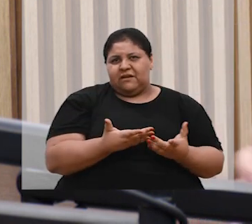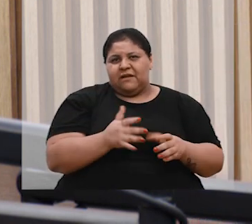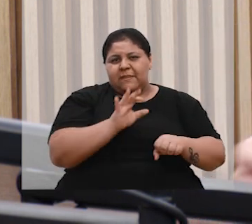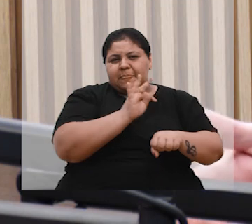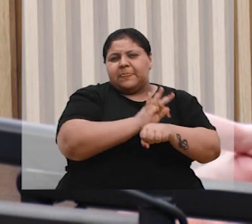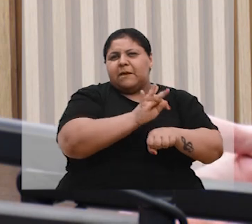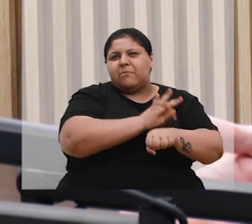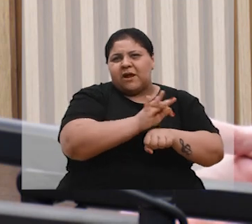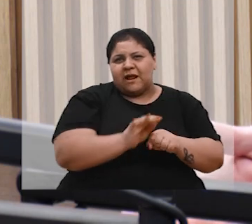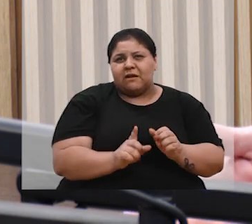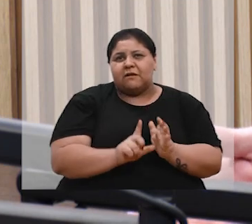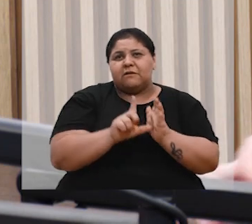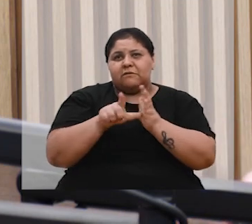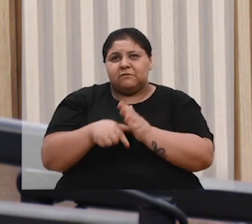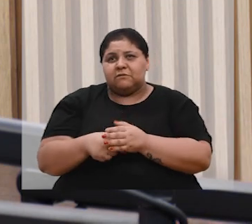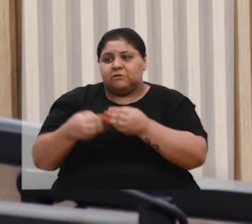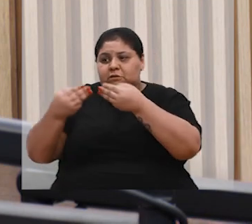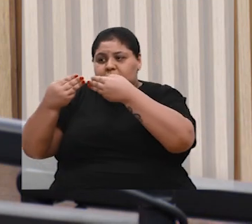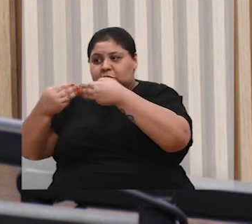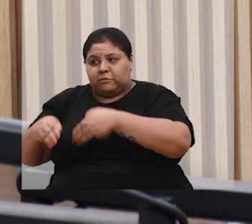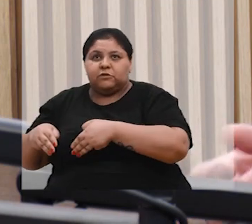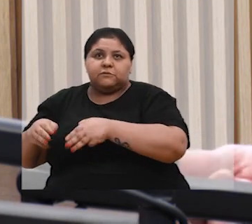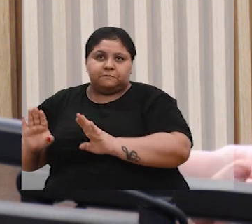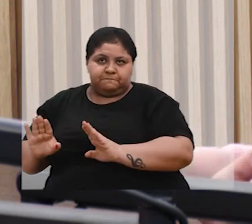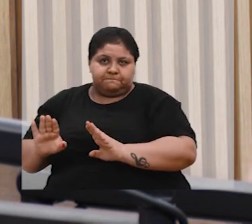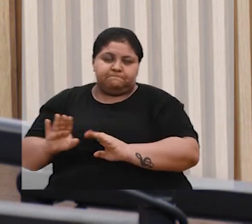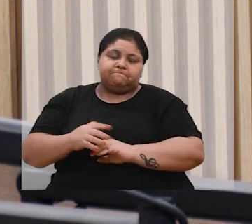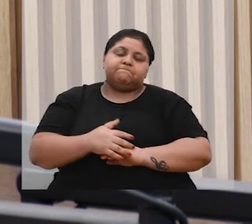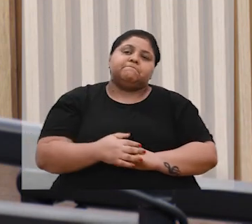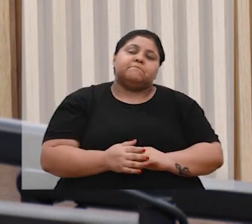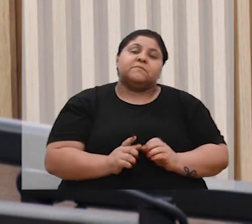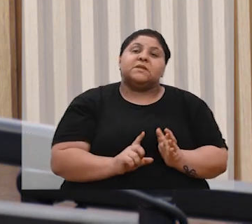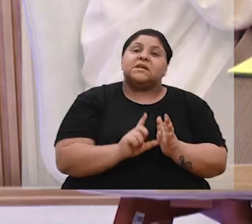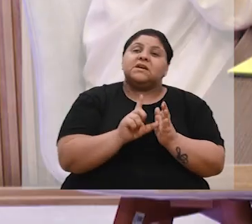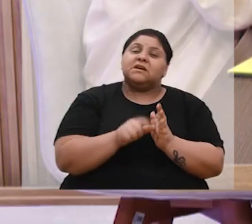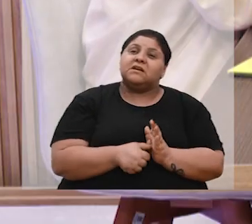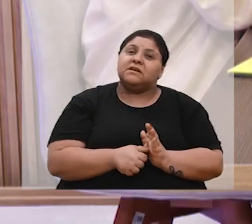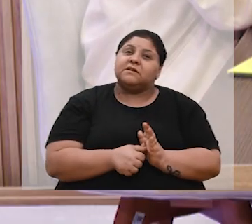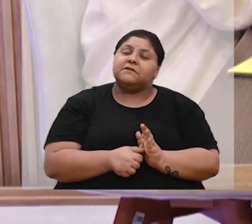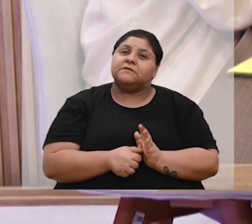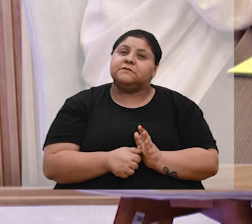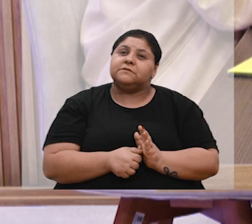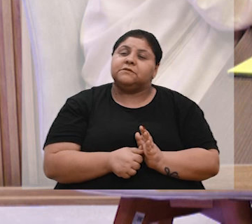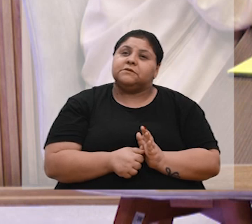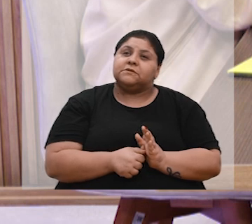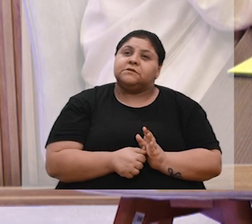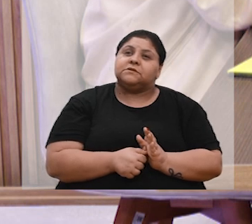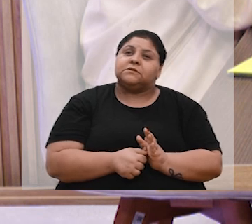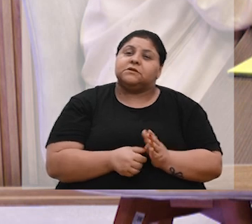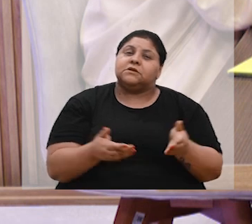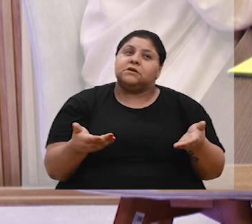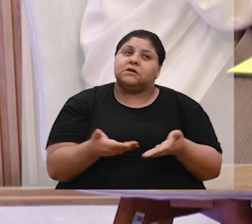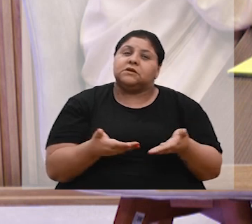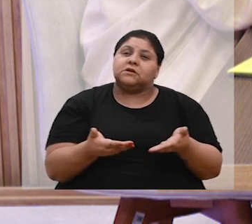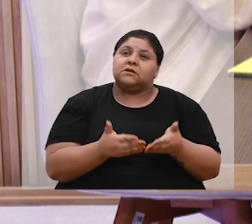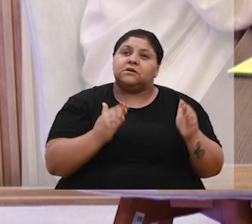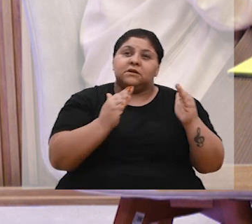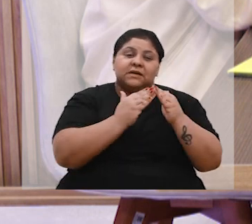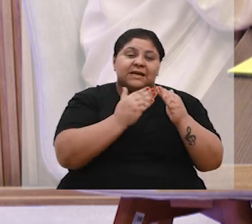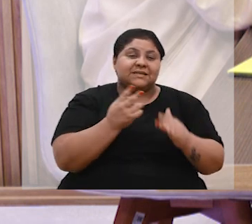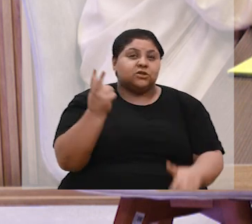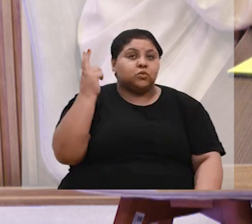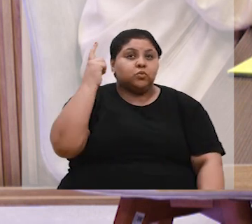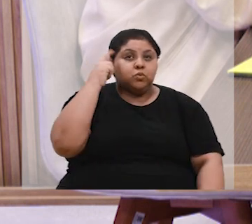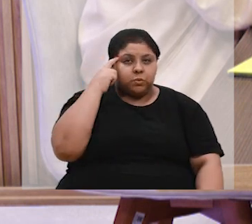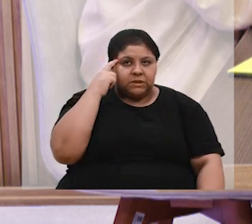até. Em seguida a gente foi ali para o museu com a intendência. Depois a gente foi ali para onde hoje tem a Casa de